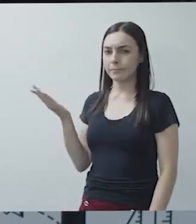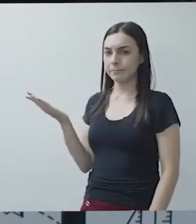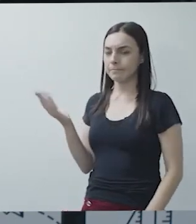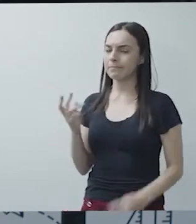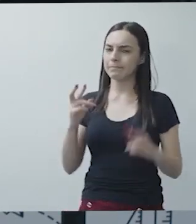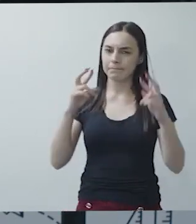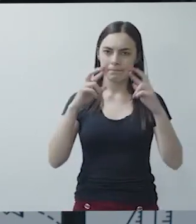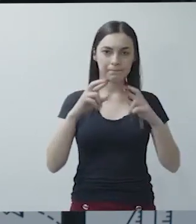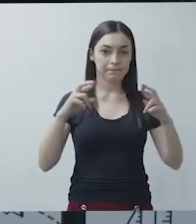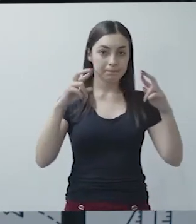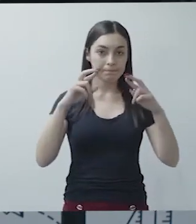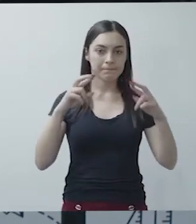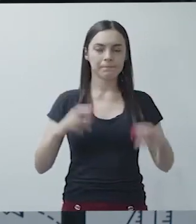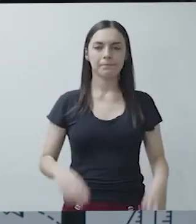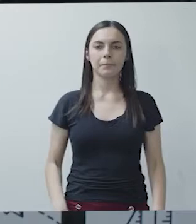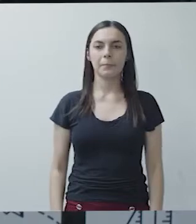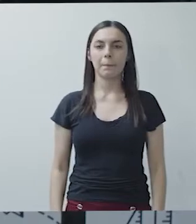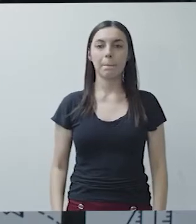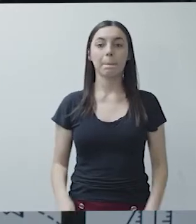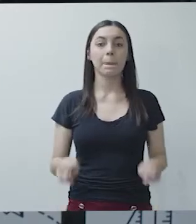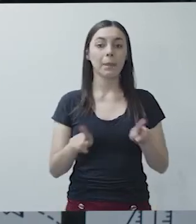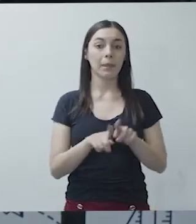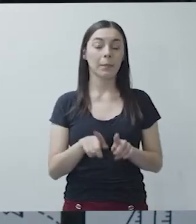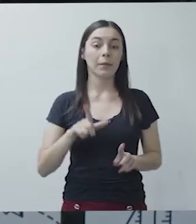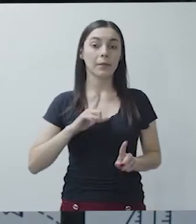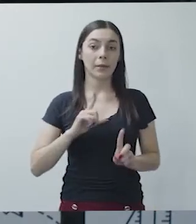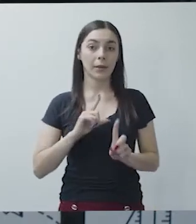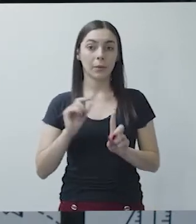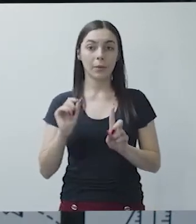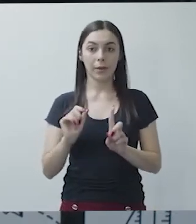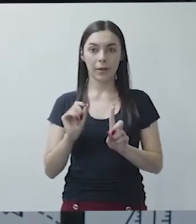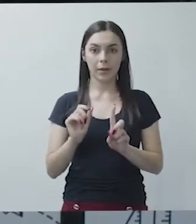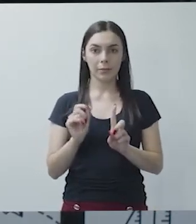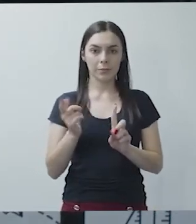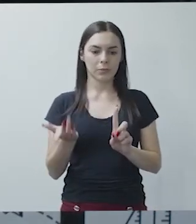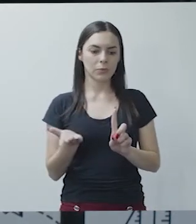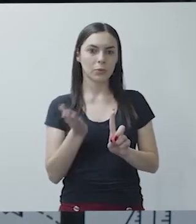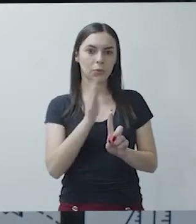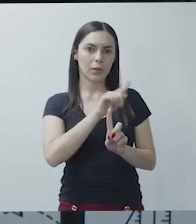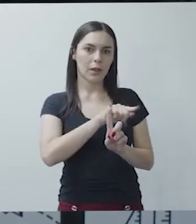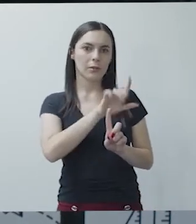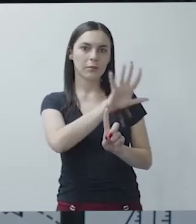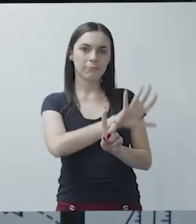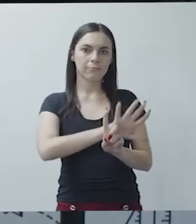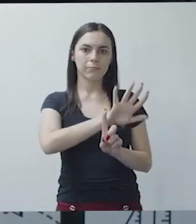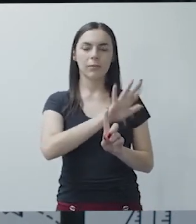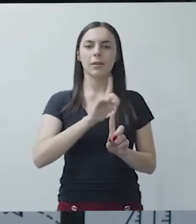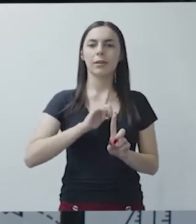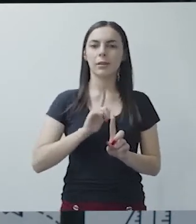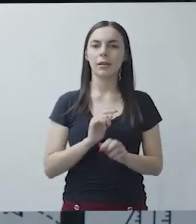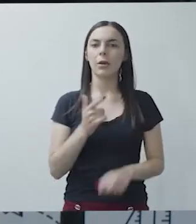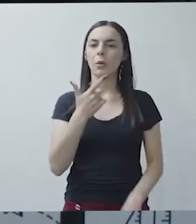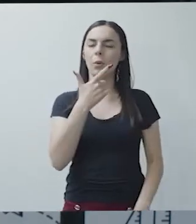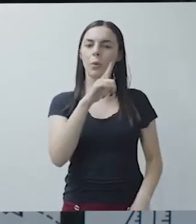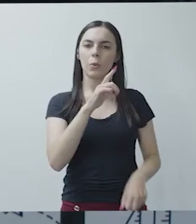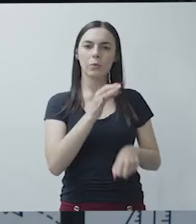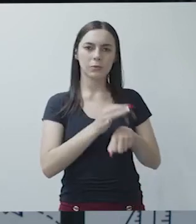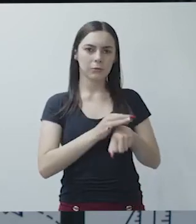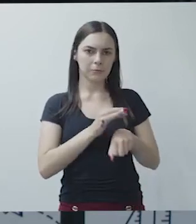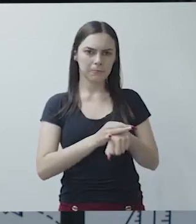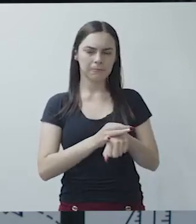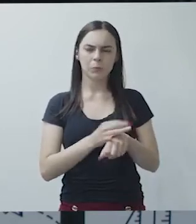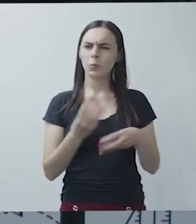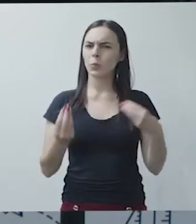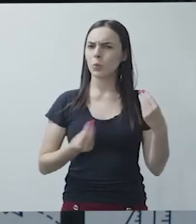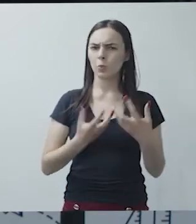relógio aqui, tá? Aqui ao meu lado, eu trouxe também um outro relógio aqui. Ele funciona da